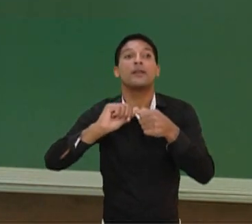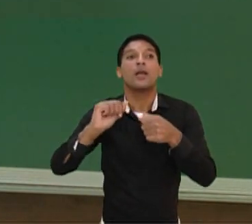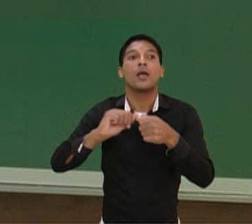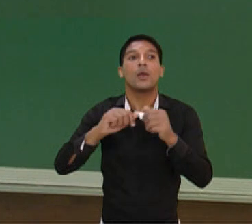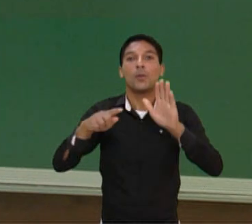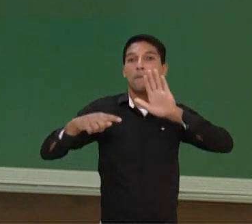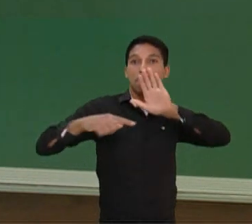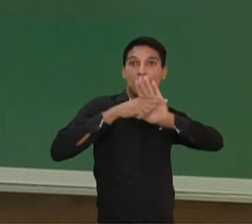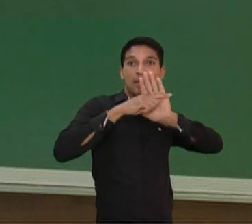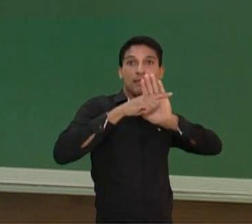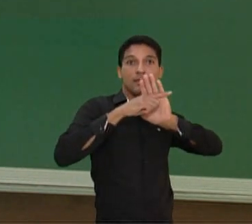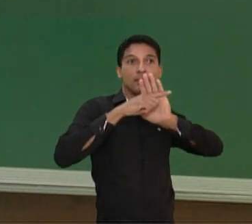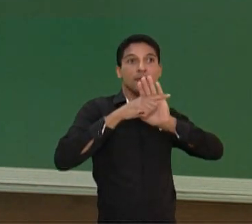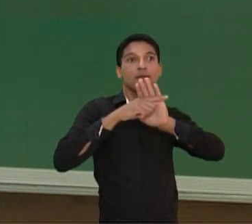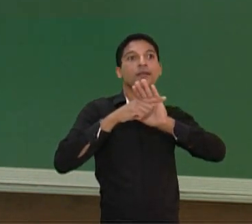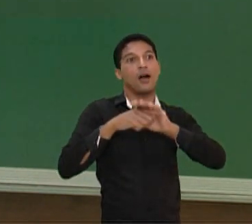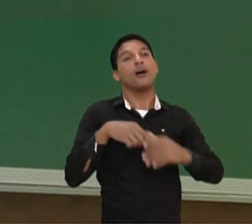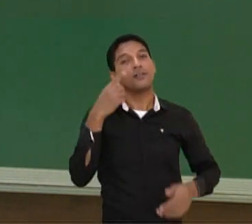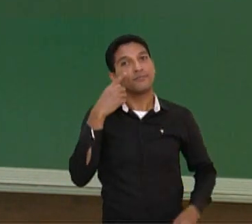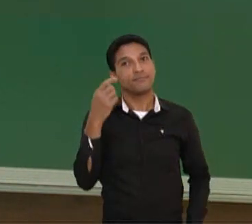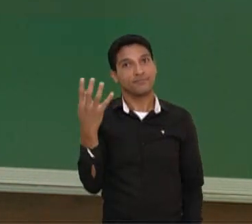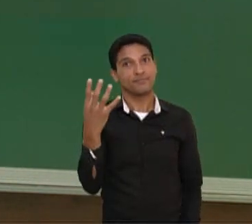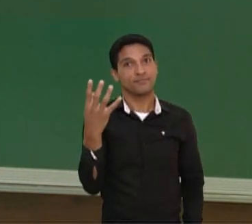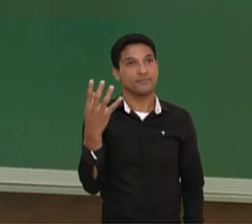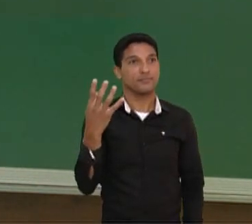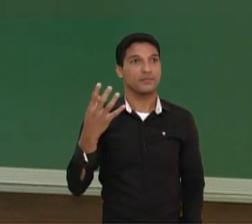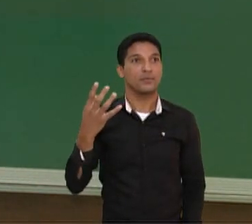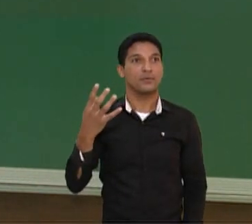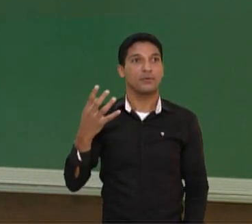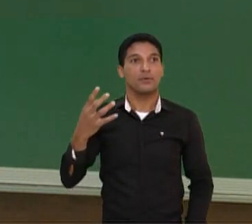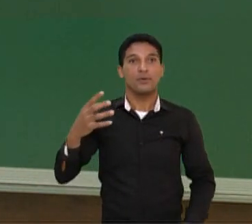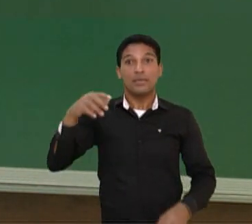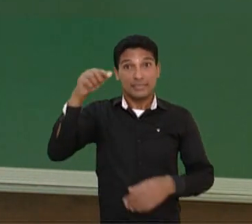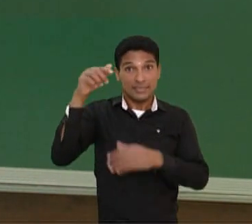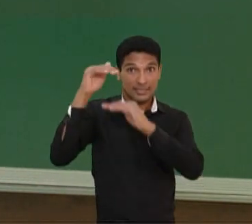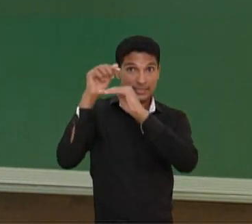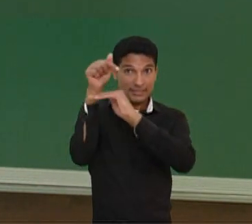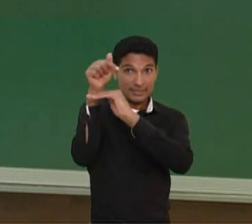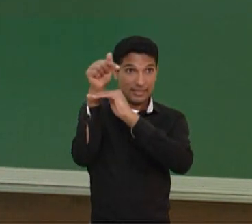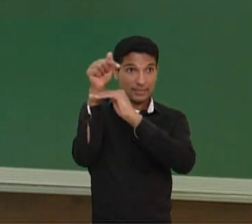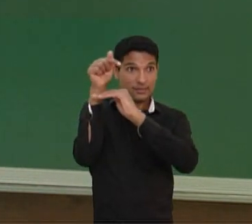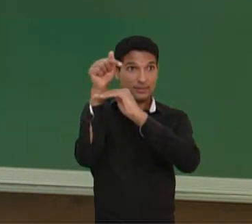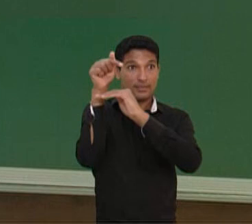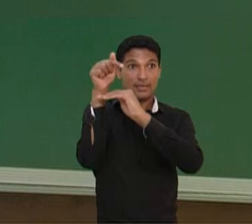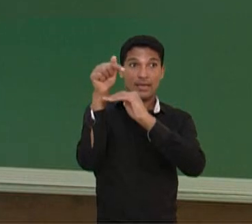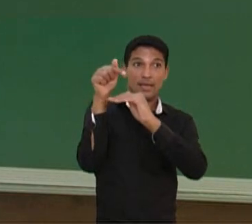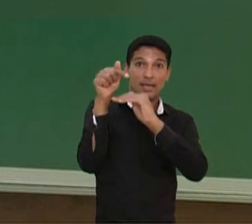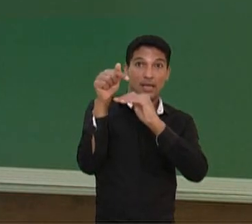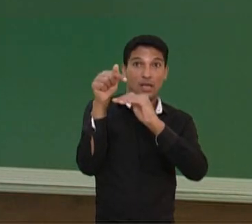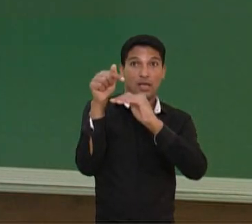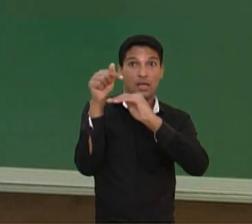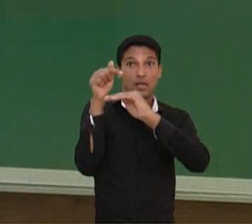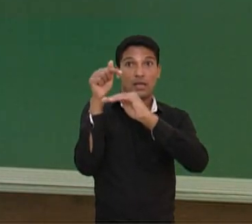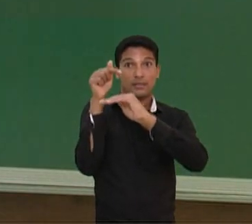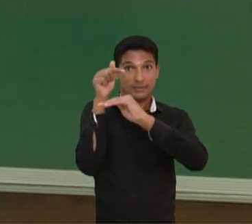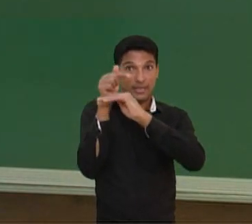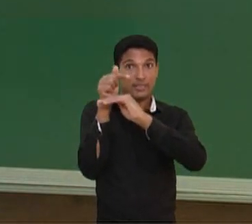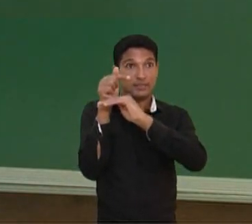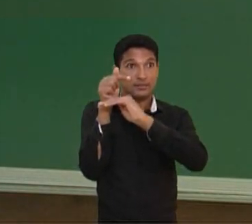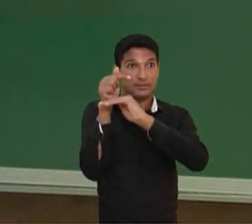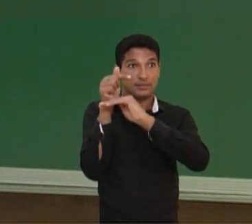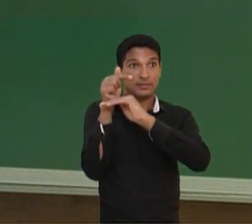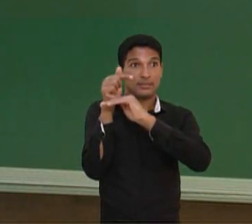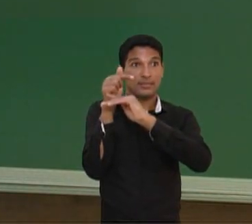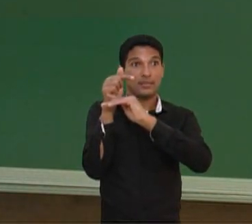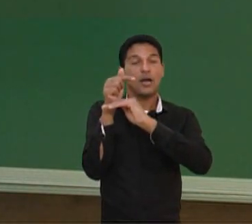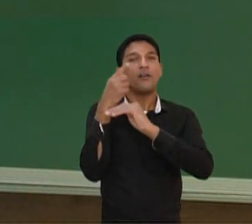subtração, 7 menos 3 que fica 4, aí eu vou desenvolver o 7 aqui até chegar sempre use o maior, tá? O